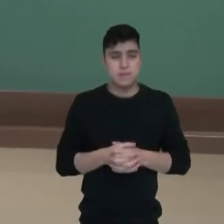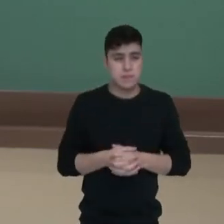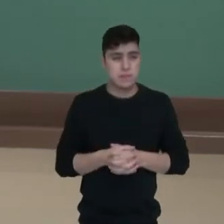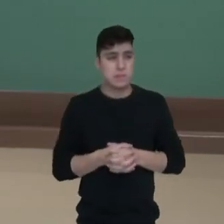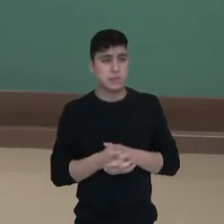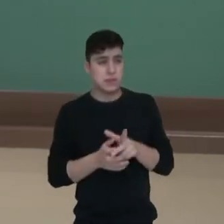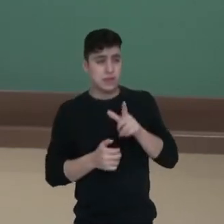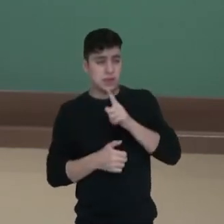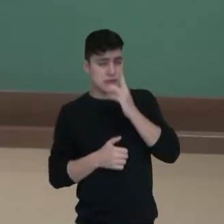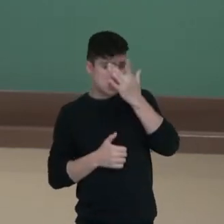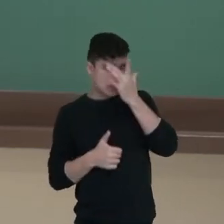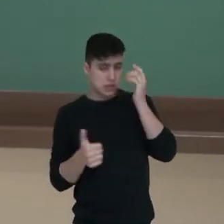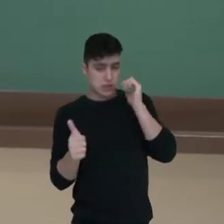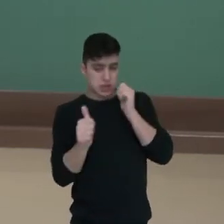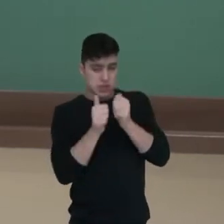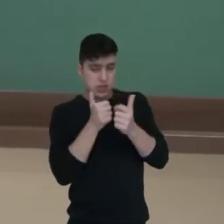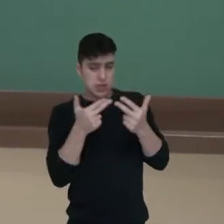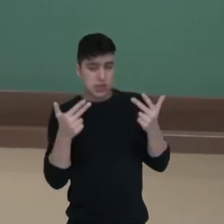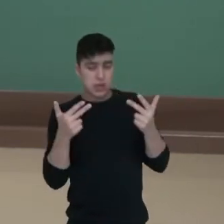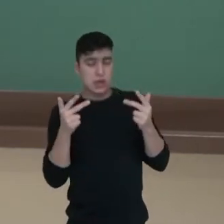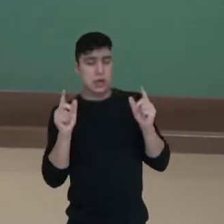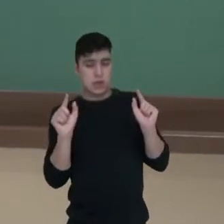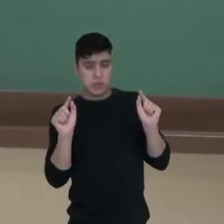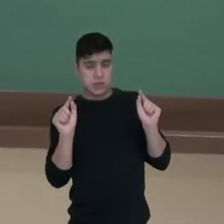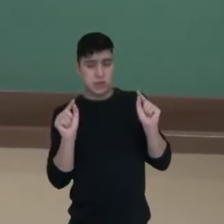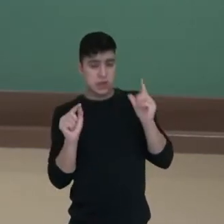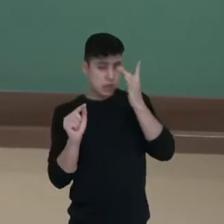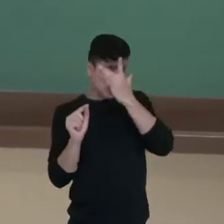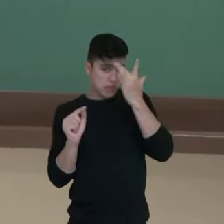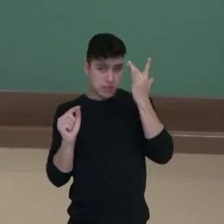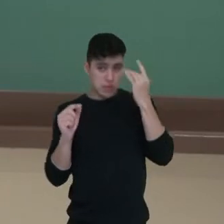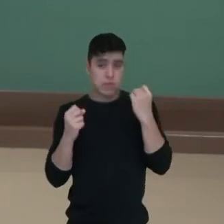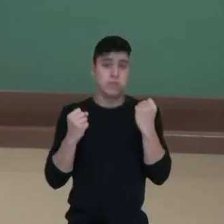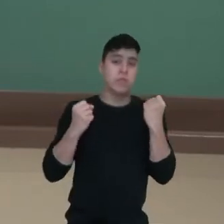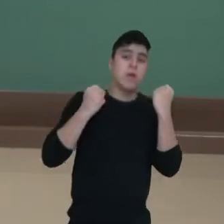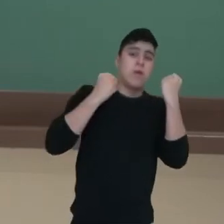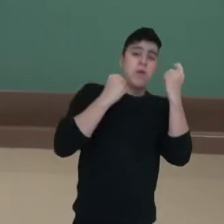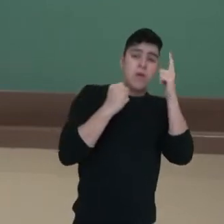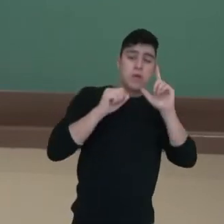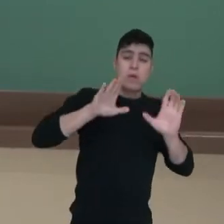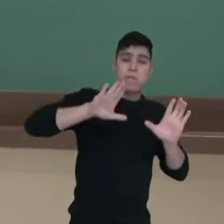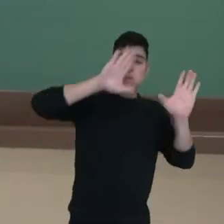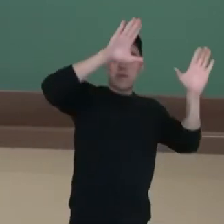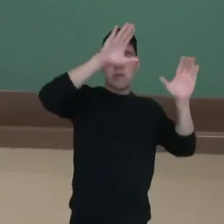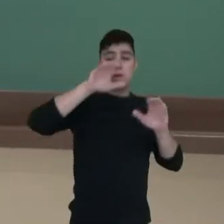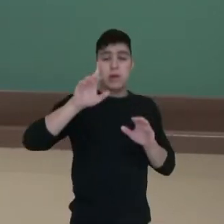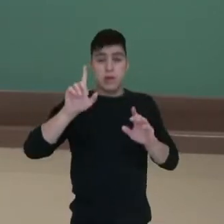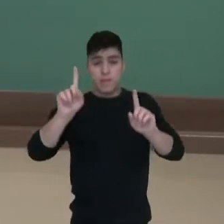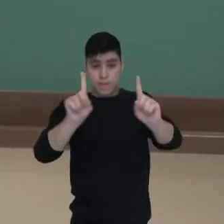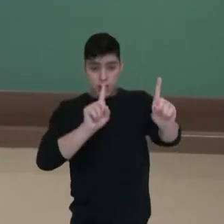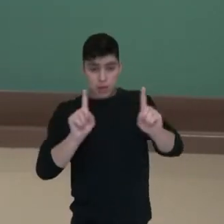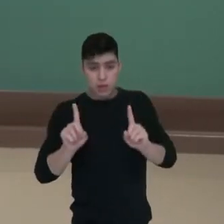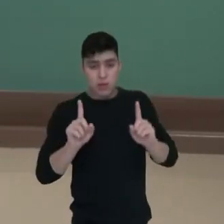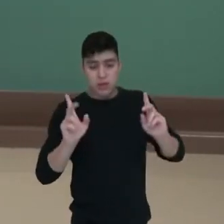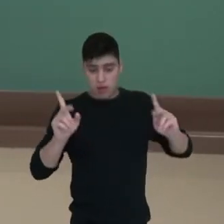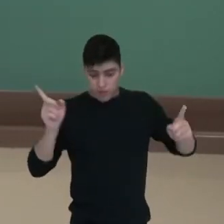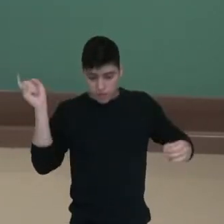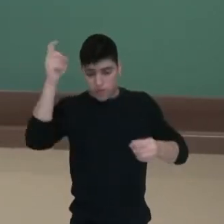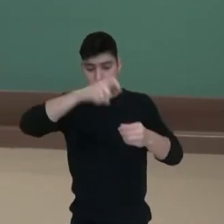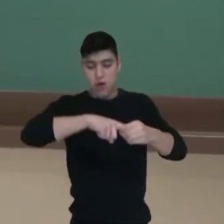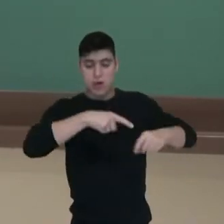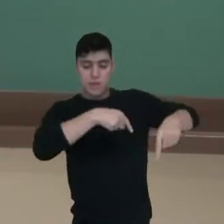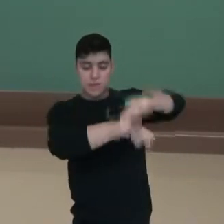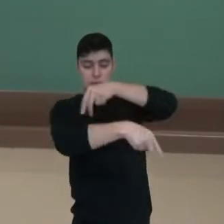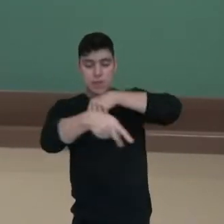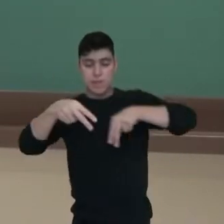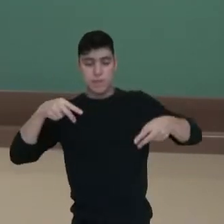os atletas ali para que consigam, caso o goleiro pegue ou rebata essa bola, eles já retomem as